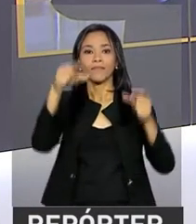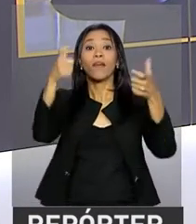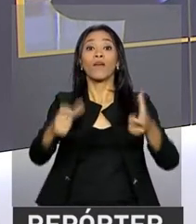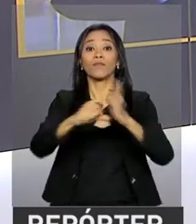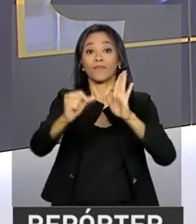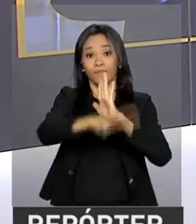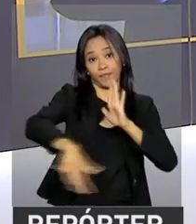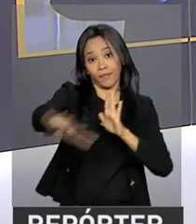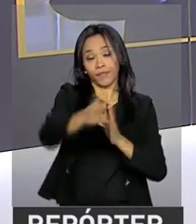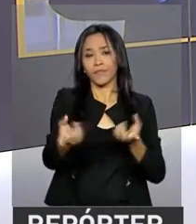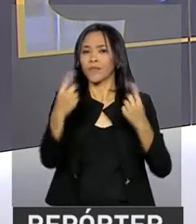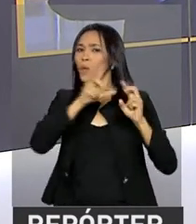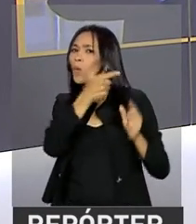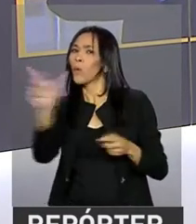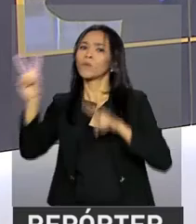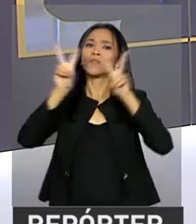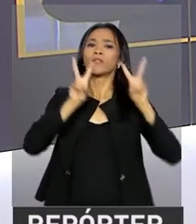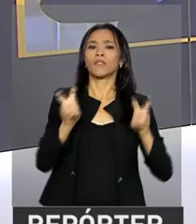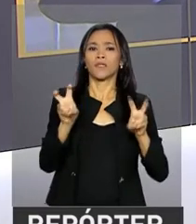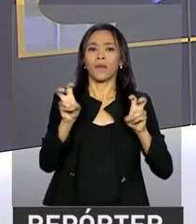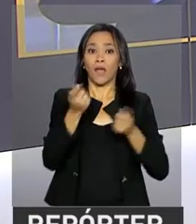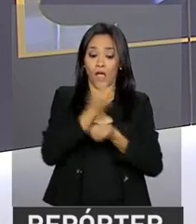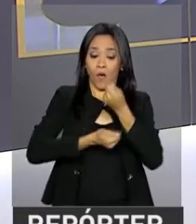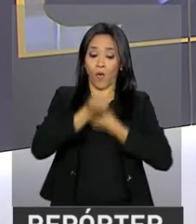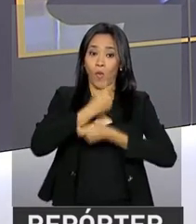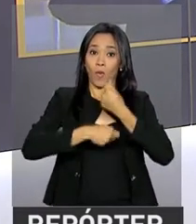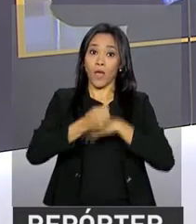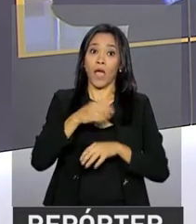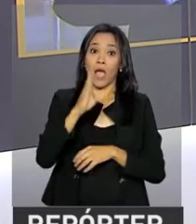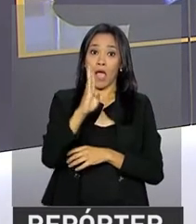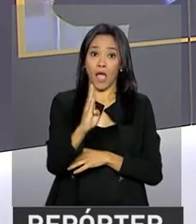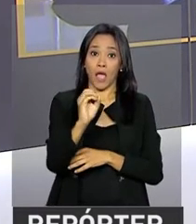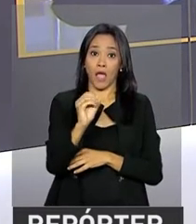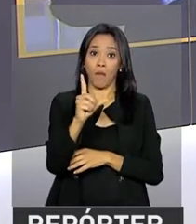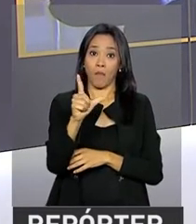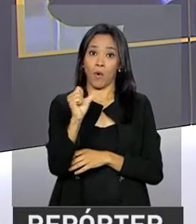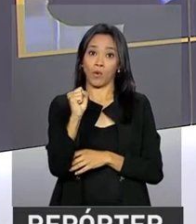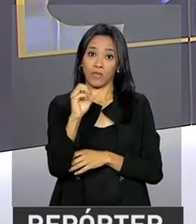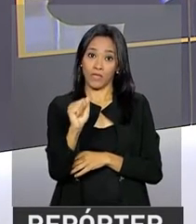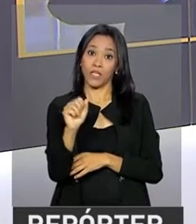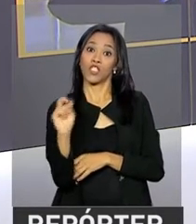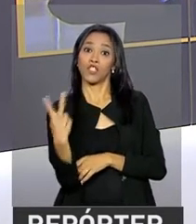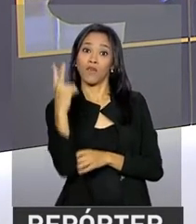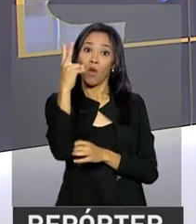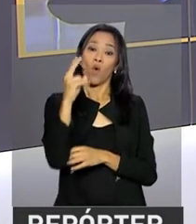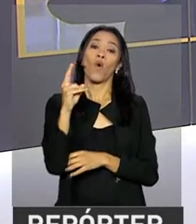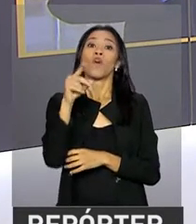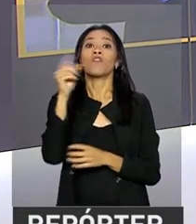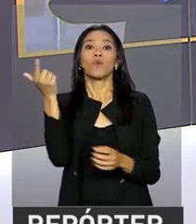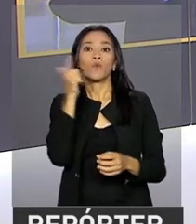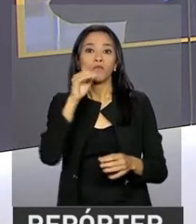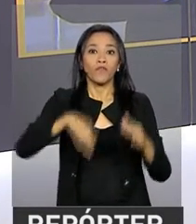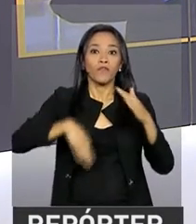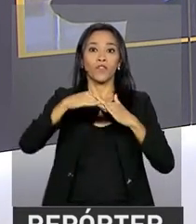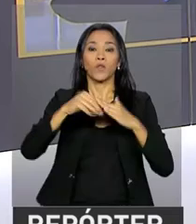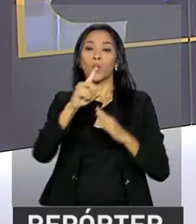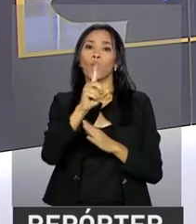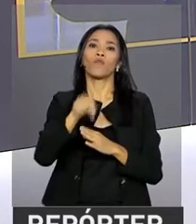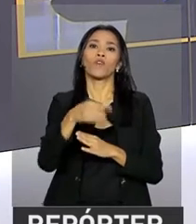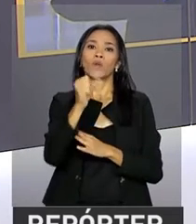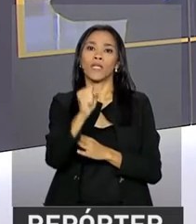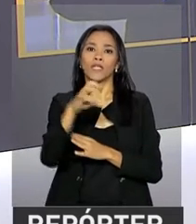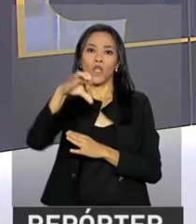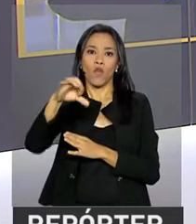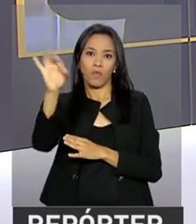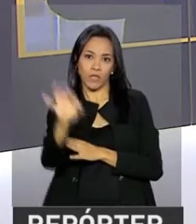agora a gente vai falar de economia a bolsa de valores fechou em alta de 1,89 por cento esse é o maior nível